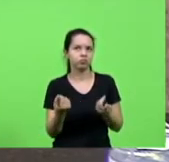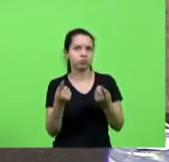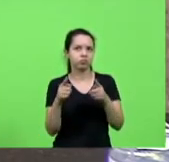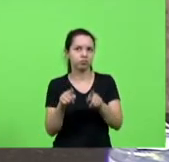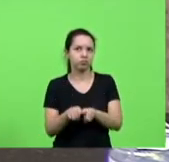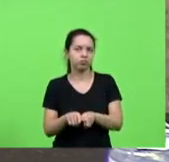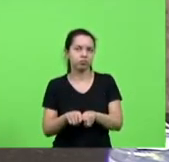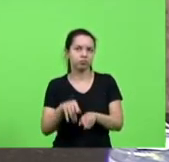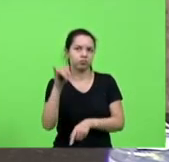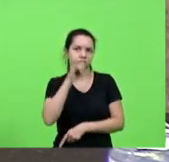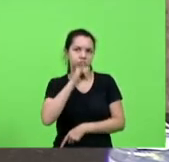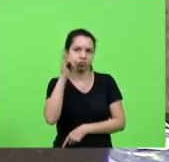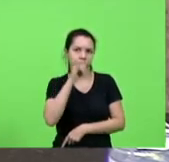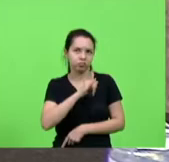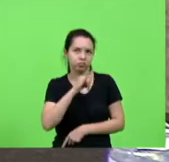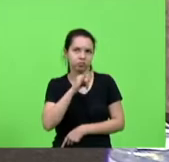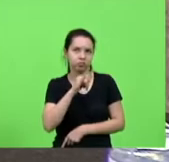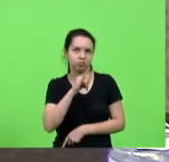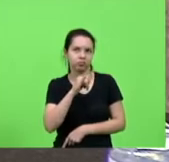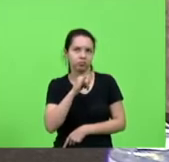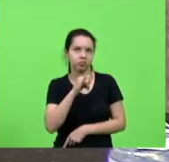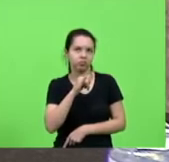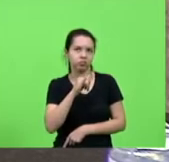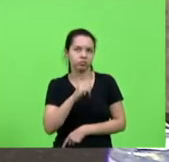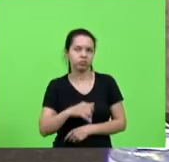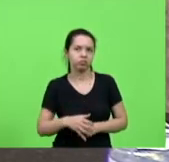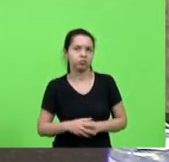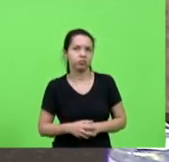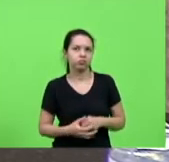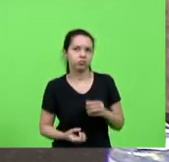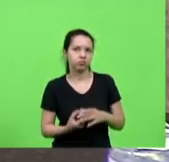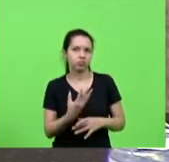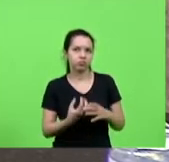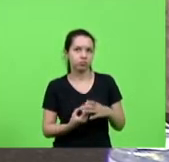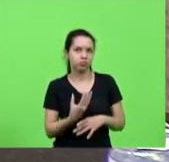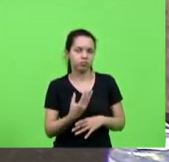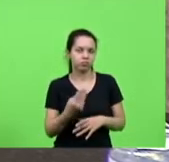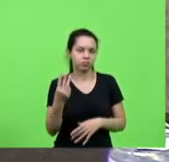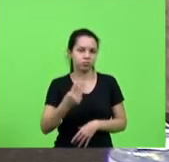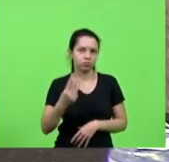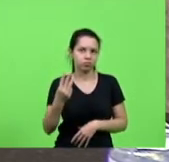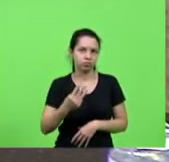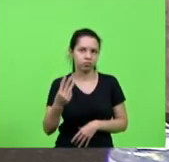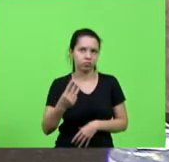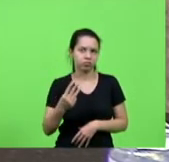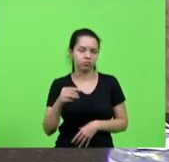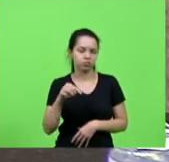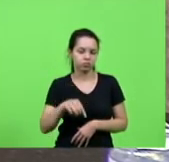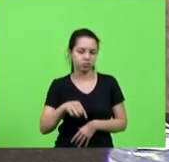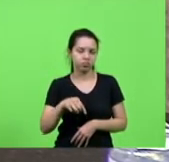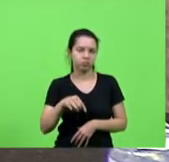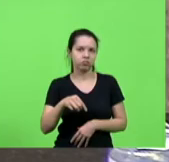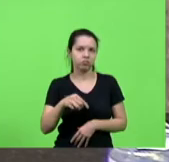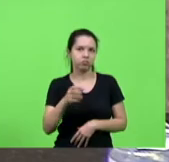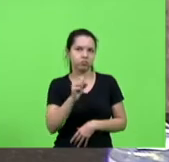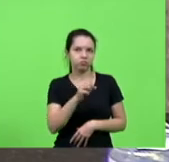Itália na produção da terceira fase aqui em Santa Catarina.